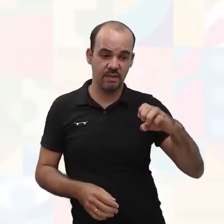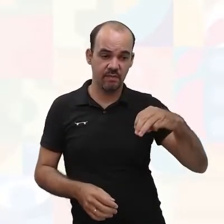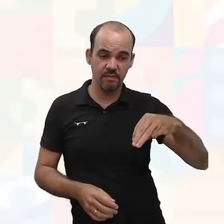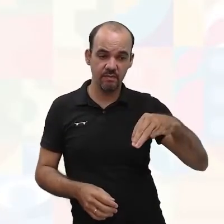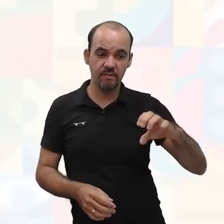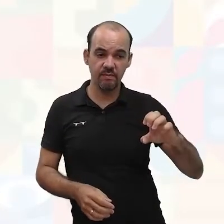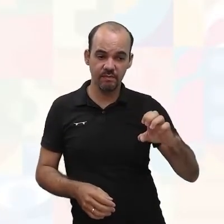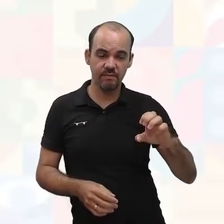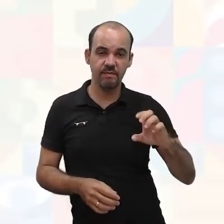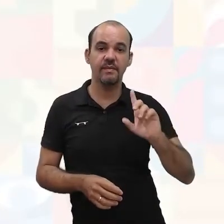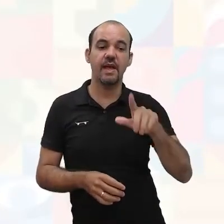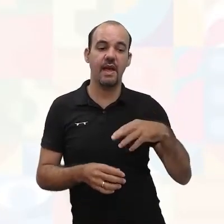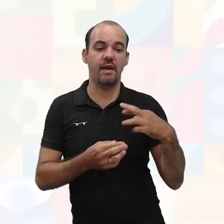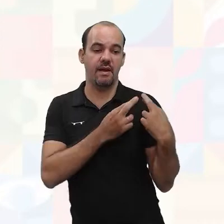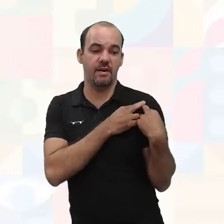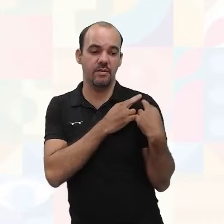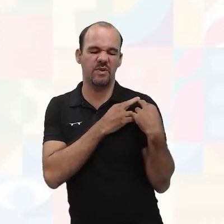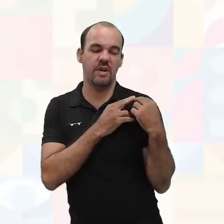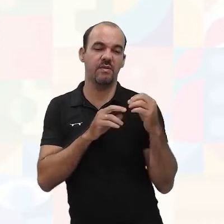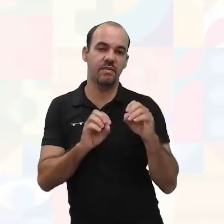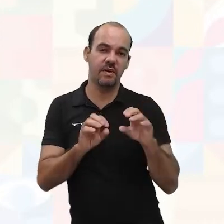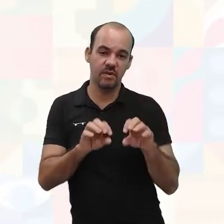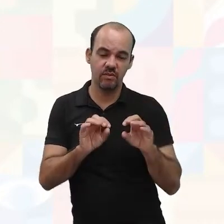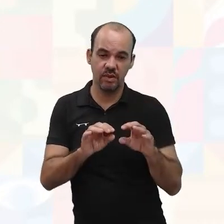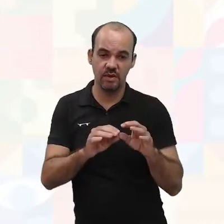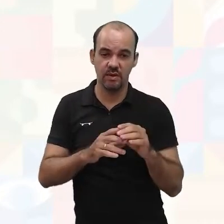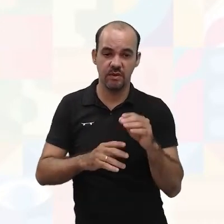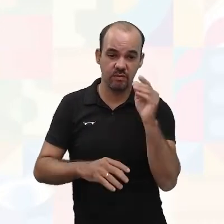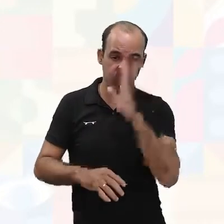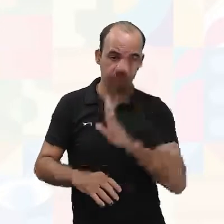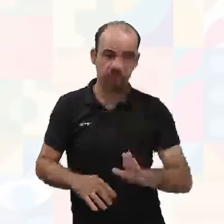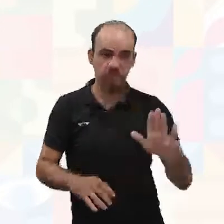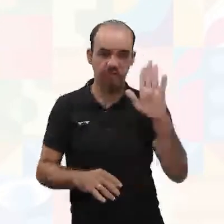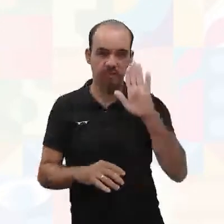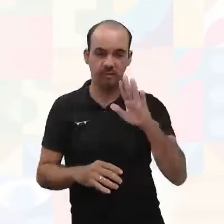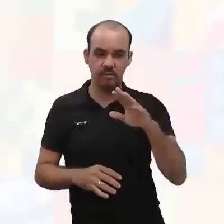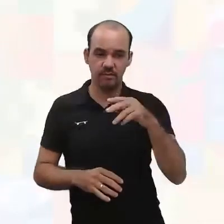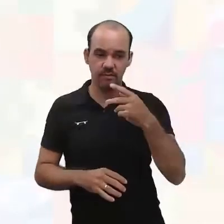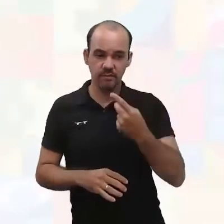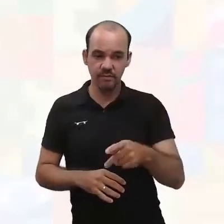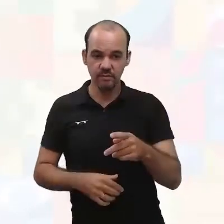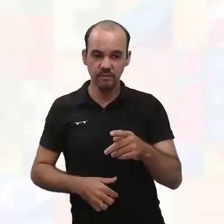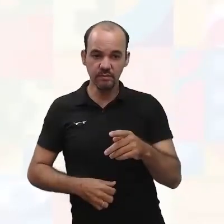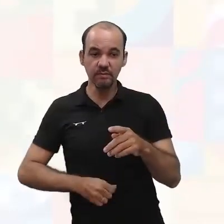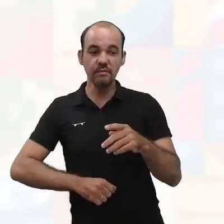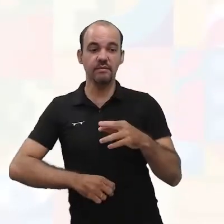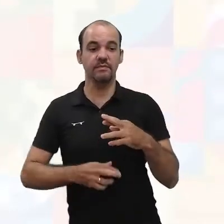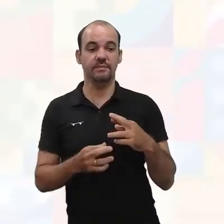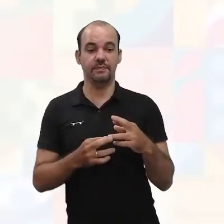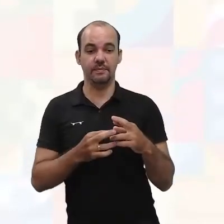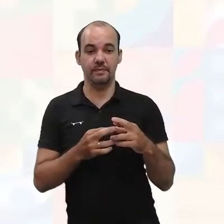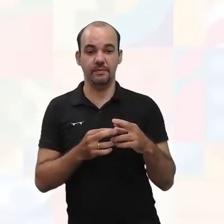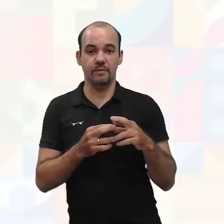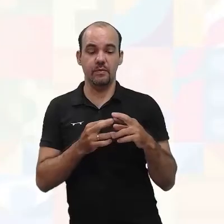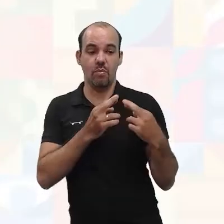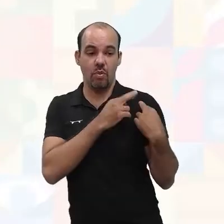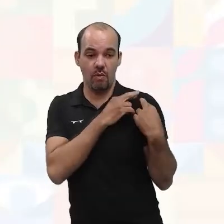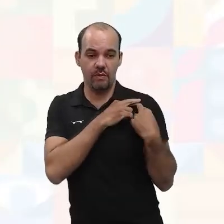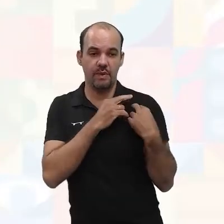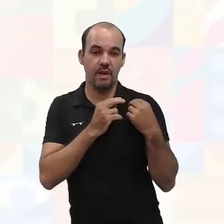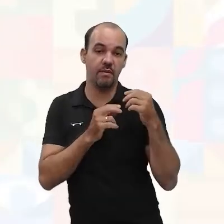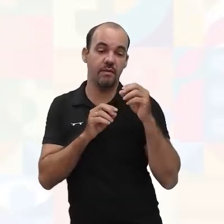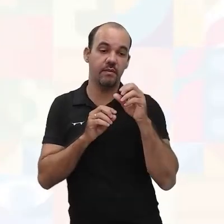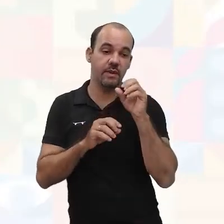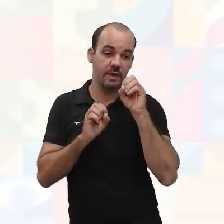sabe, né, a esse respeito, quem cuida da educação no Brasil. Então, a esse respeito, né, é importante que se